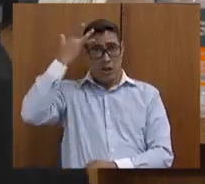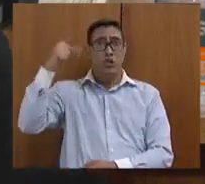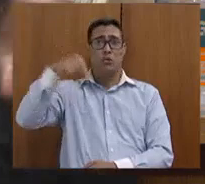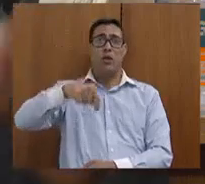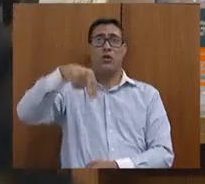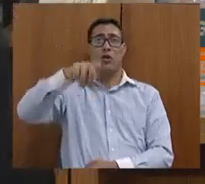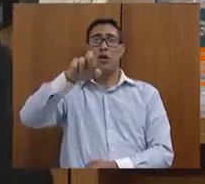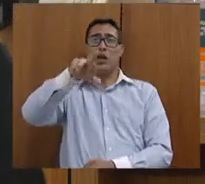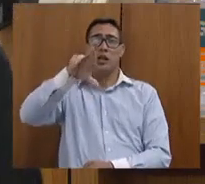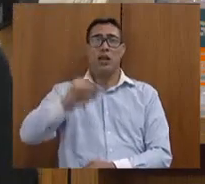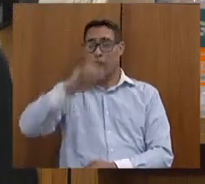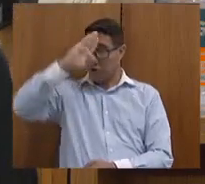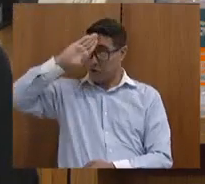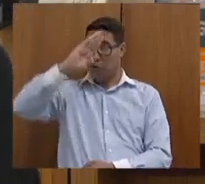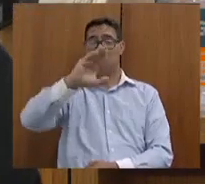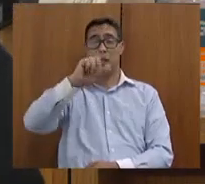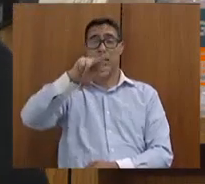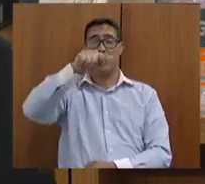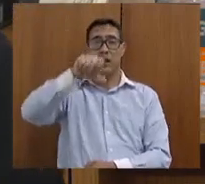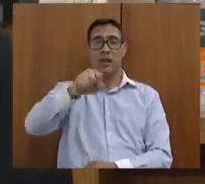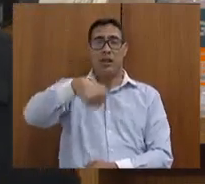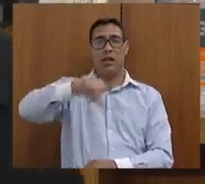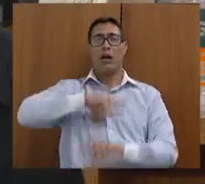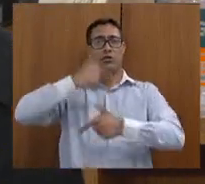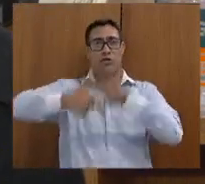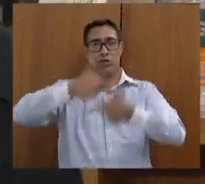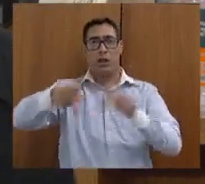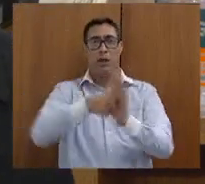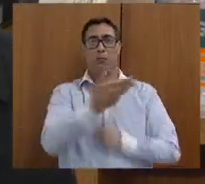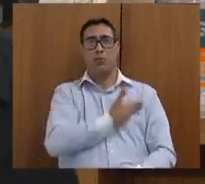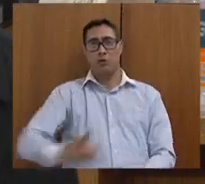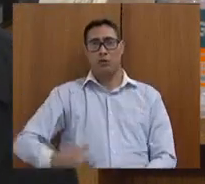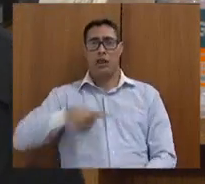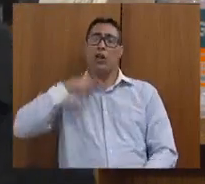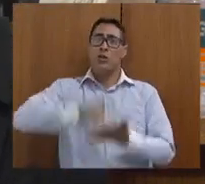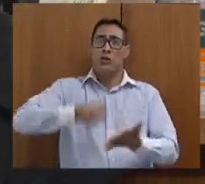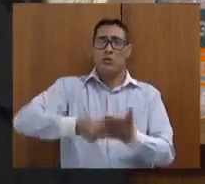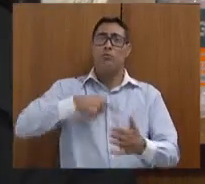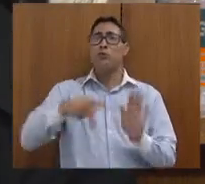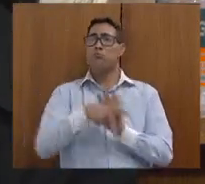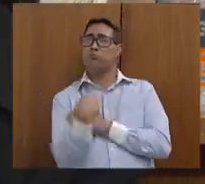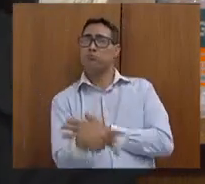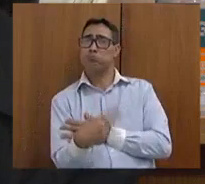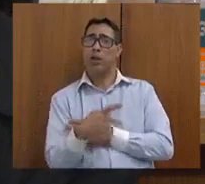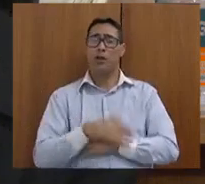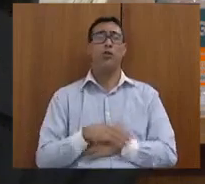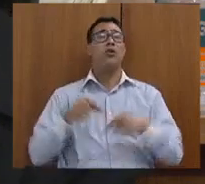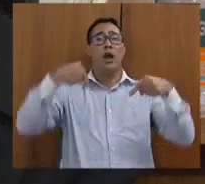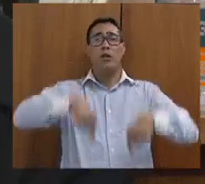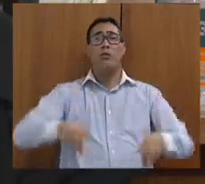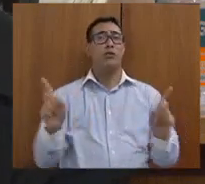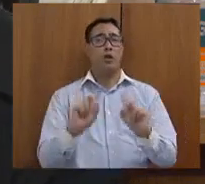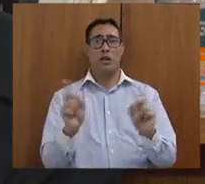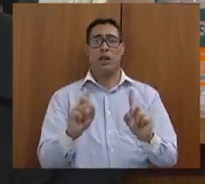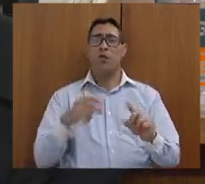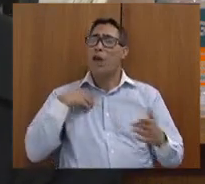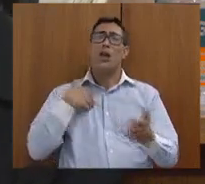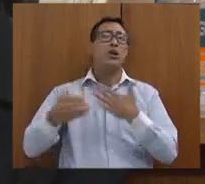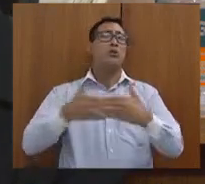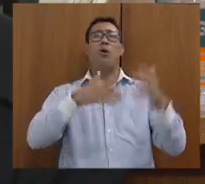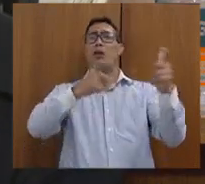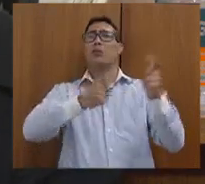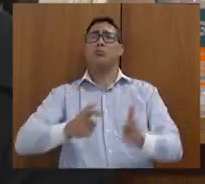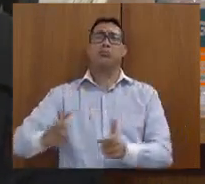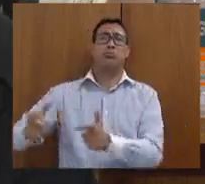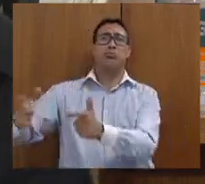negras dos principais cargos de gestão do governo a nossa luta é para isso e não é só aqui não sabe Deputado é em todos